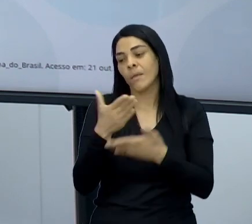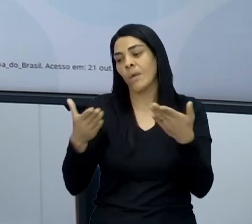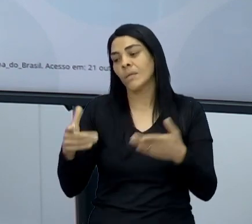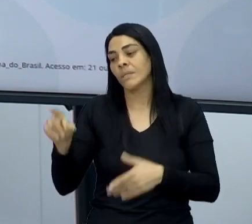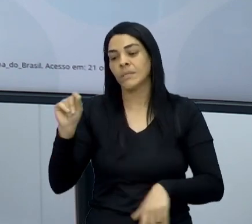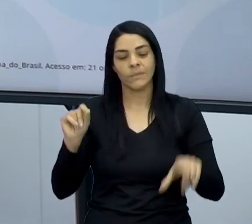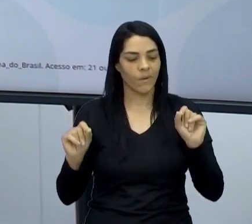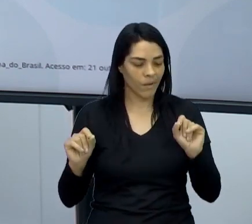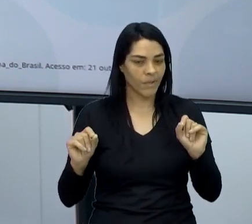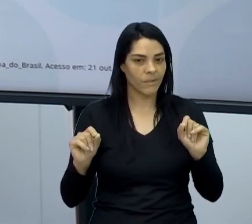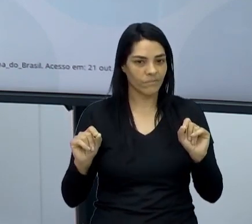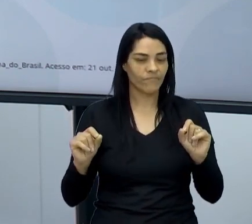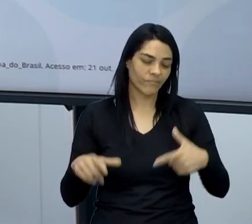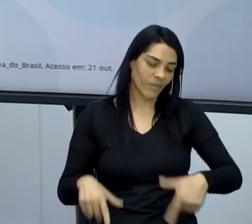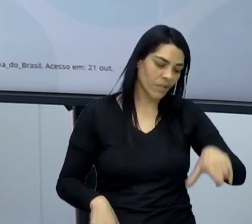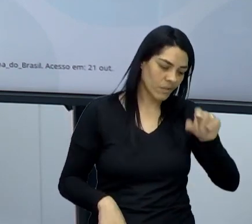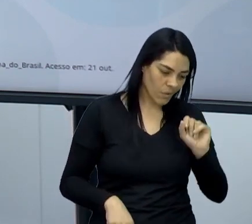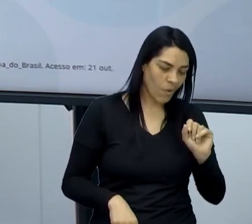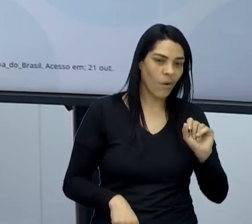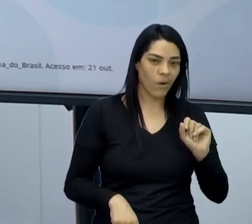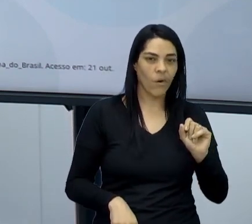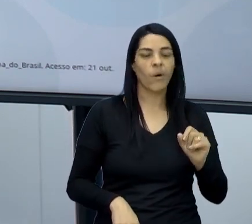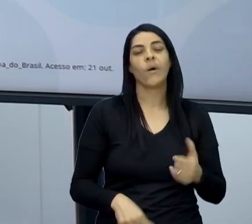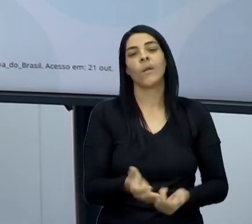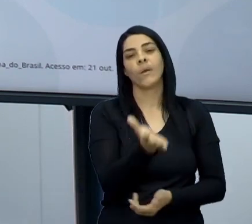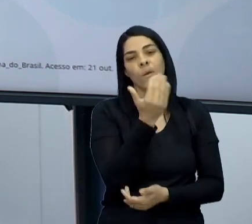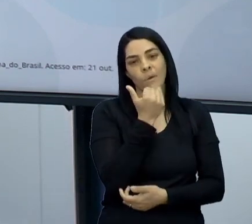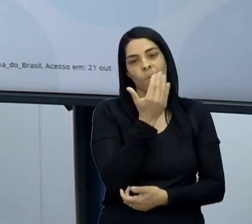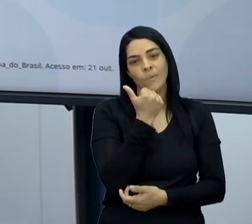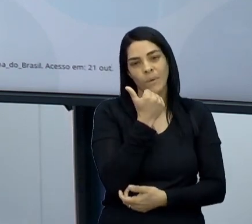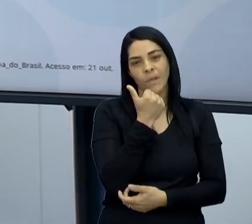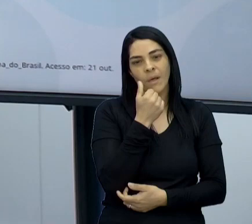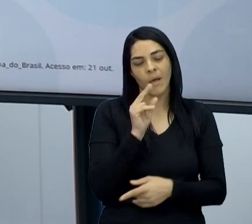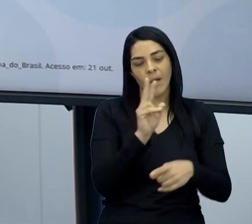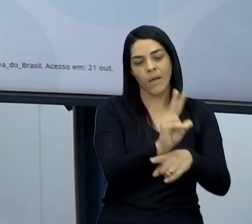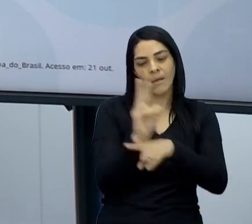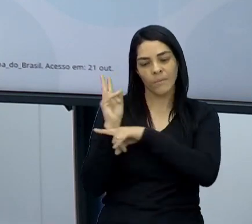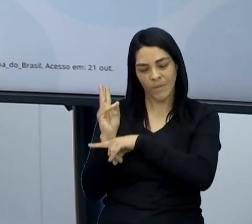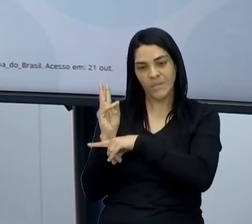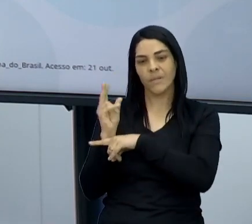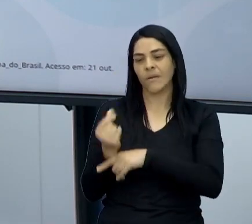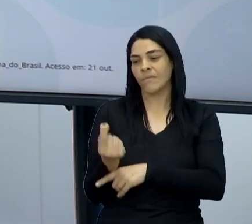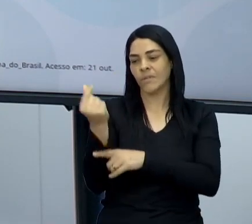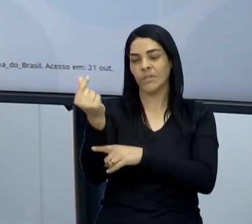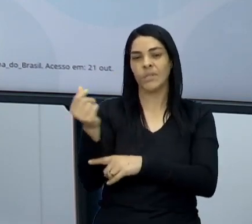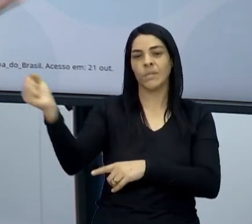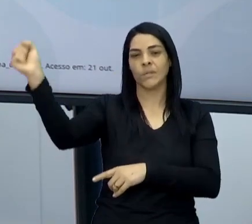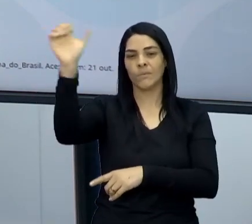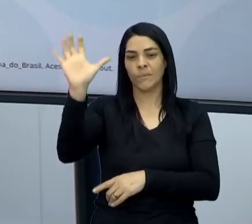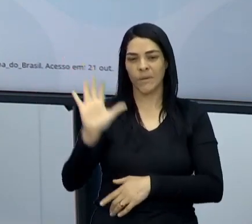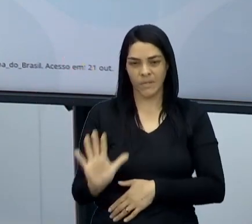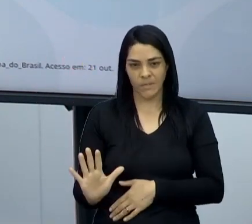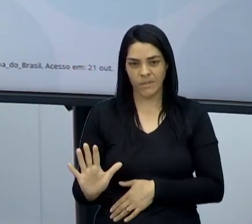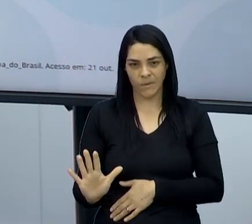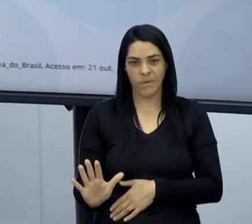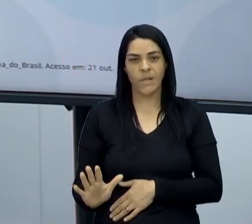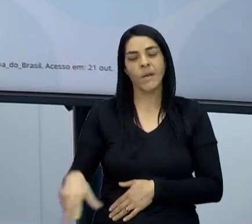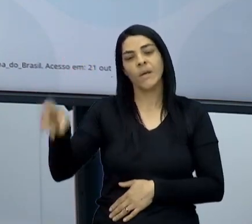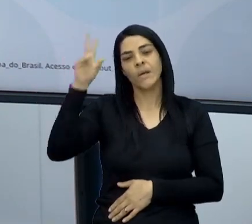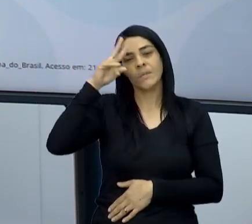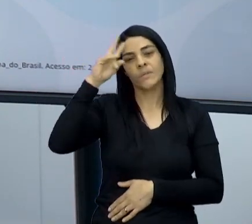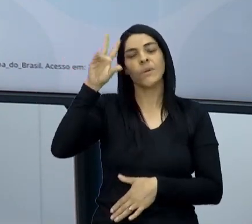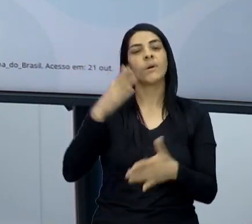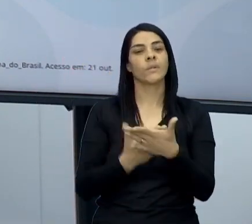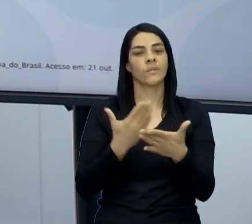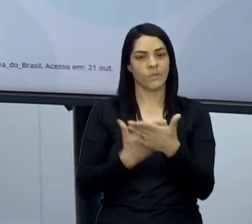os americanos ficaram com as mãos soltas, né, emprestando dinheiro para a Europa, tá, aquela coisa toda que vocês sabem. Estudem história, porque eu não estou aqui para isso. Também estou,